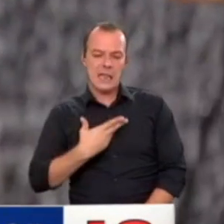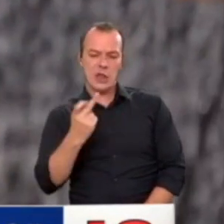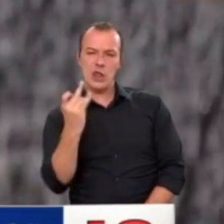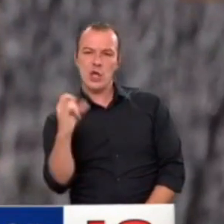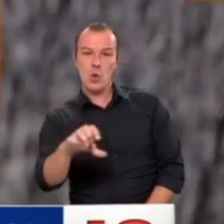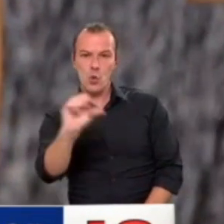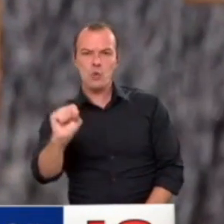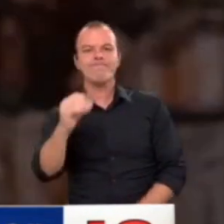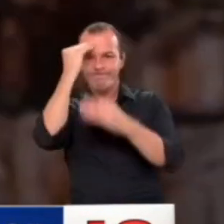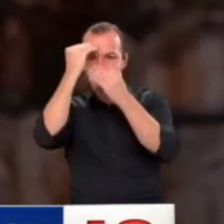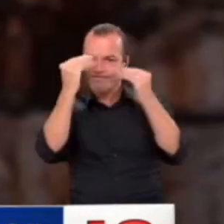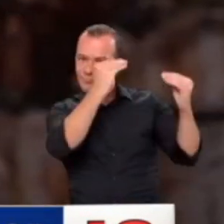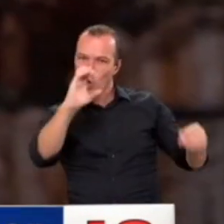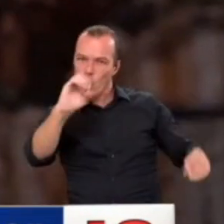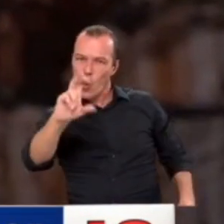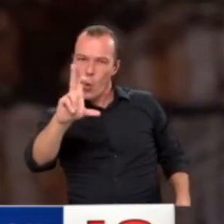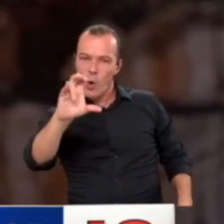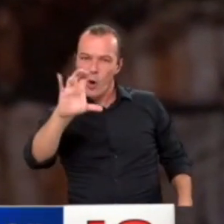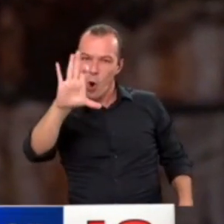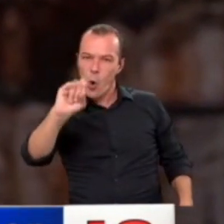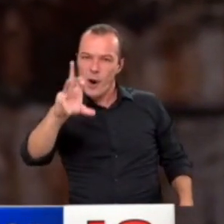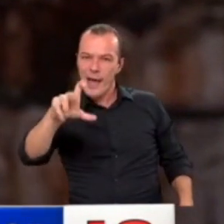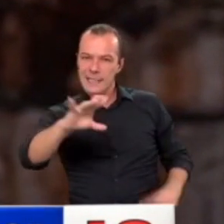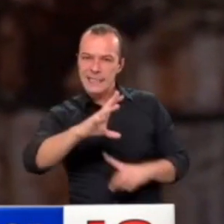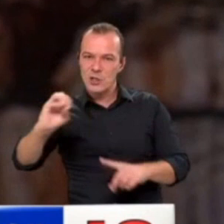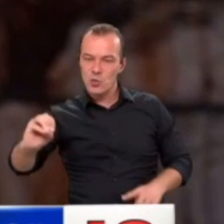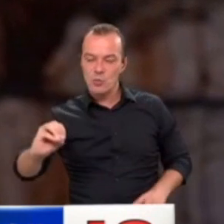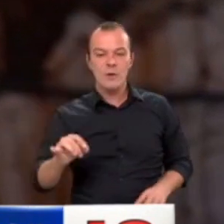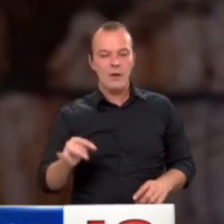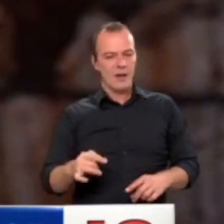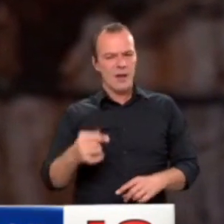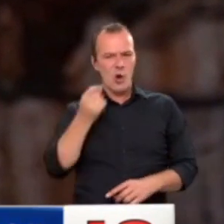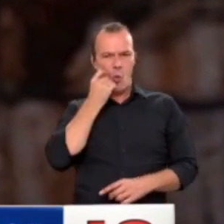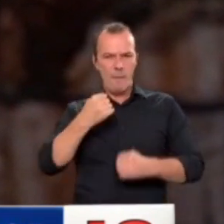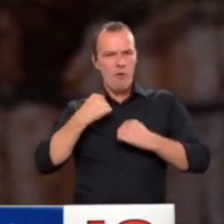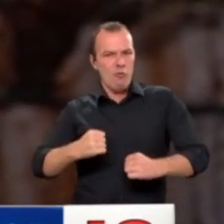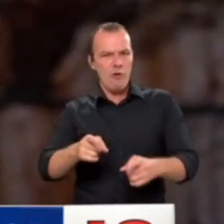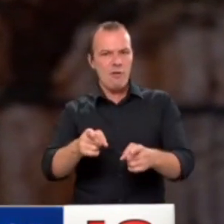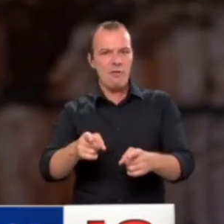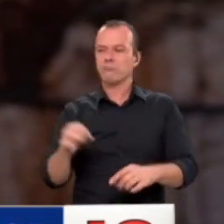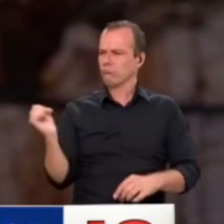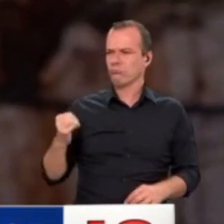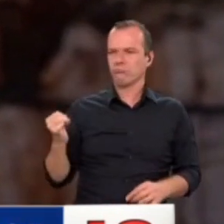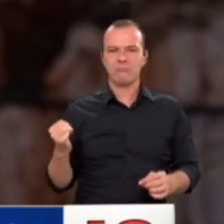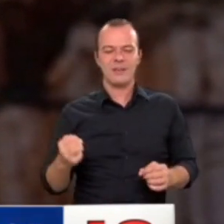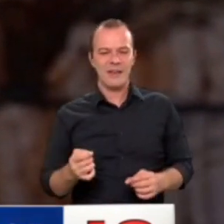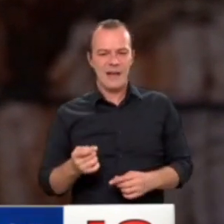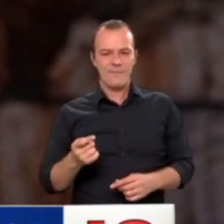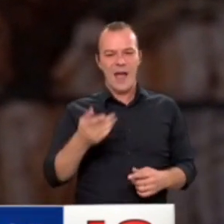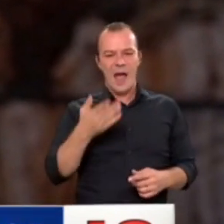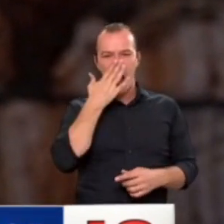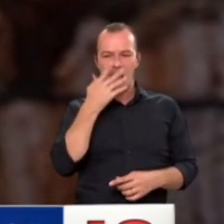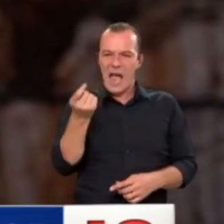Horácio. Este Horácio é durão. É um homem duro, ele é um